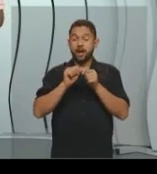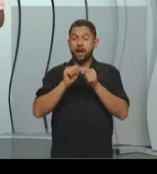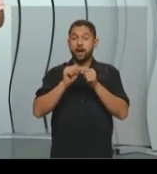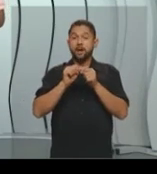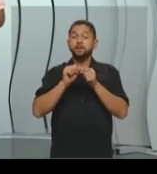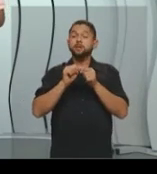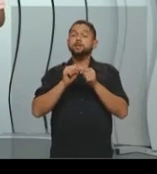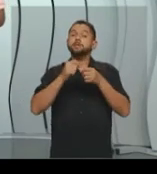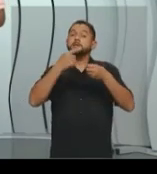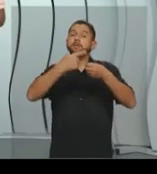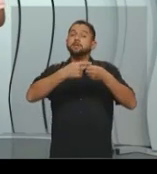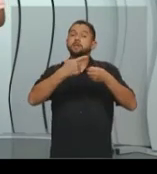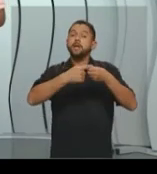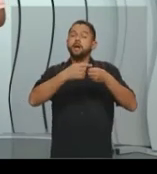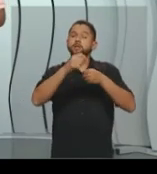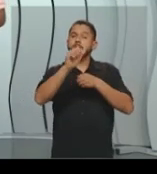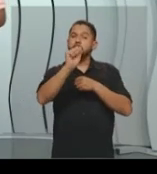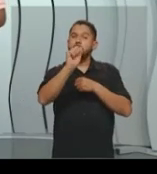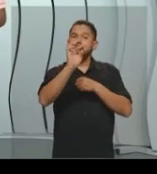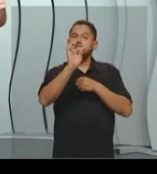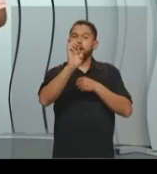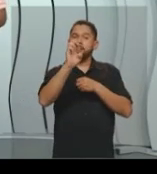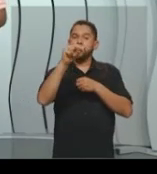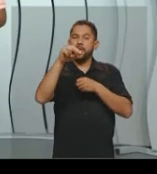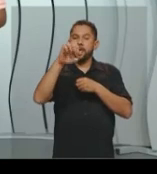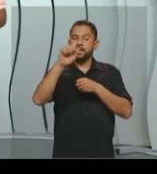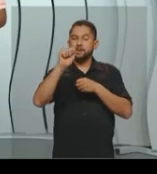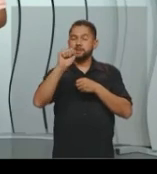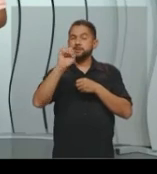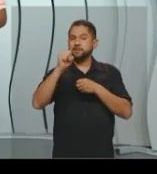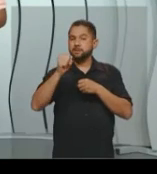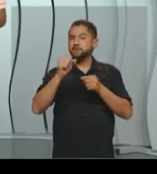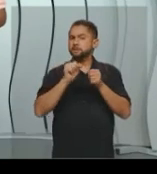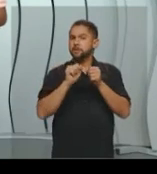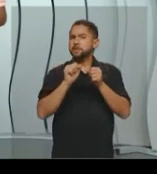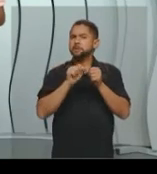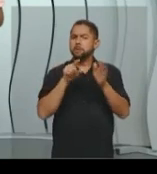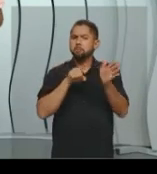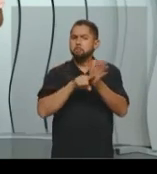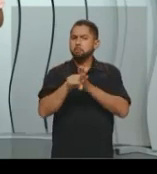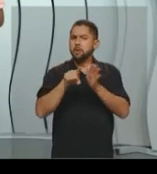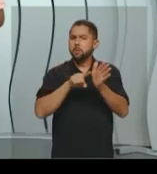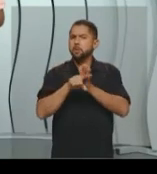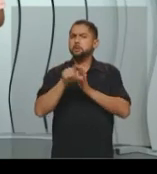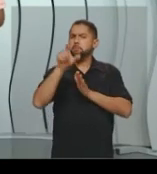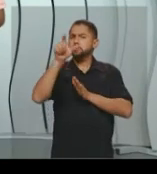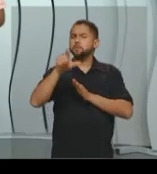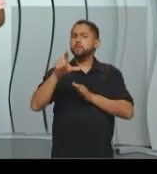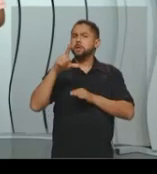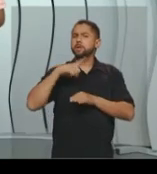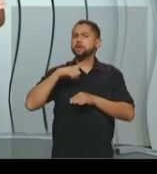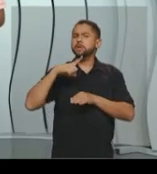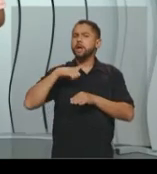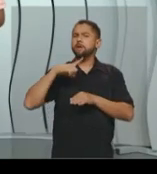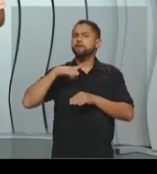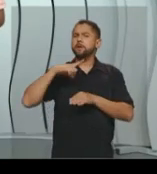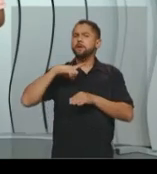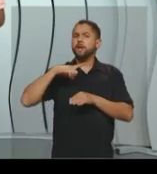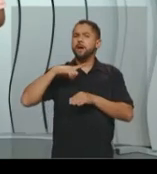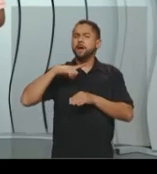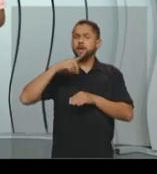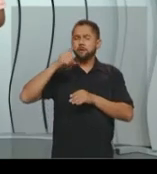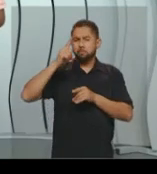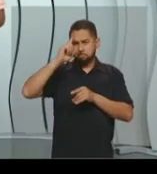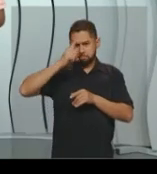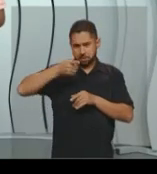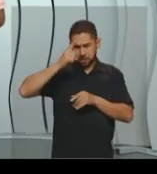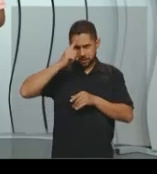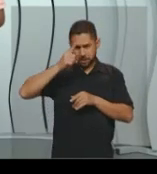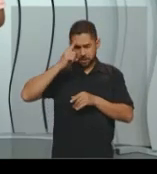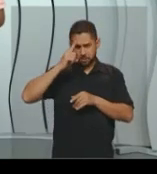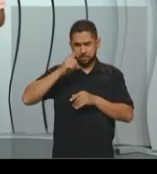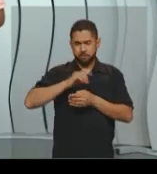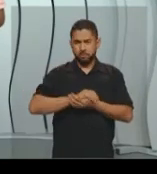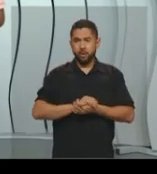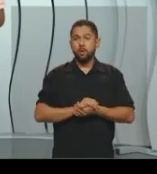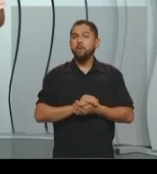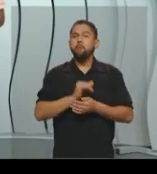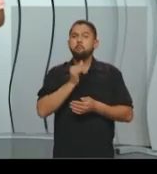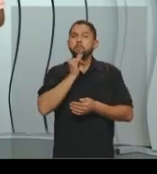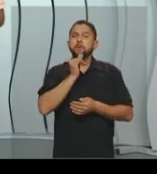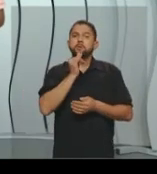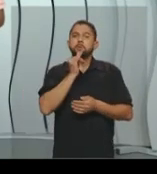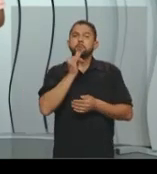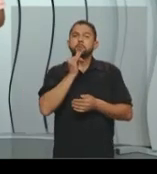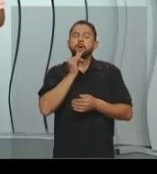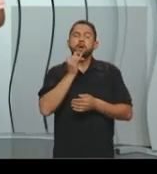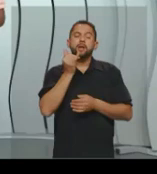cidade, o questionamento àqueles que estavam no poder, já que ele dizia uma pessoa que não sabia de todas